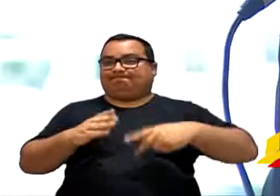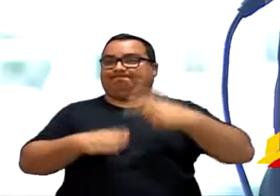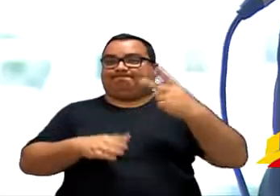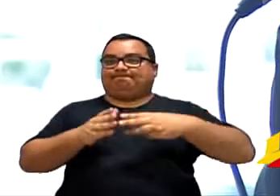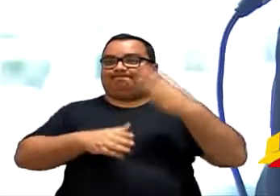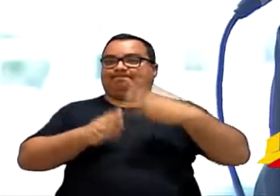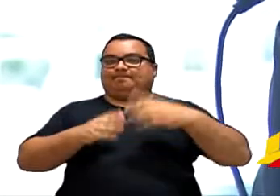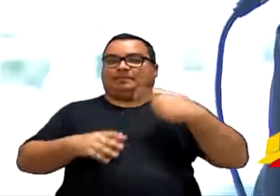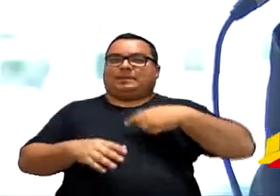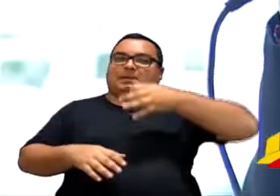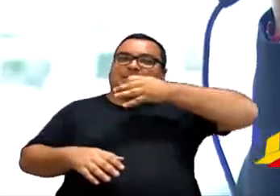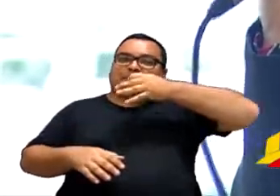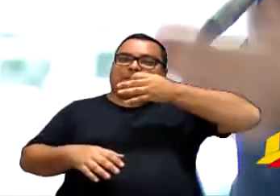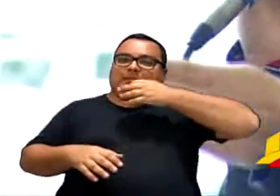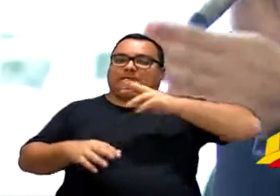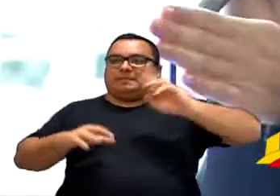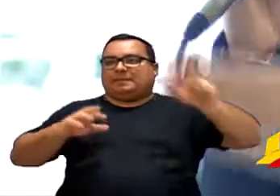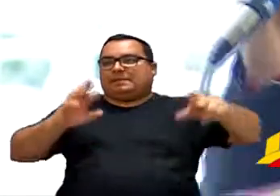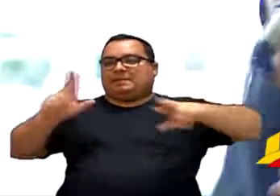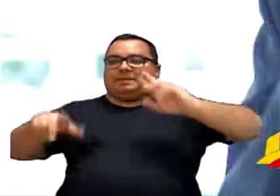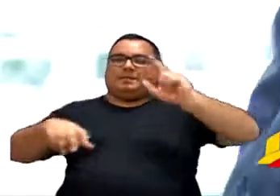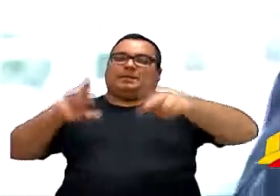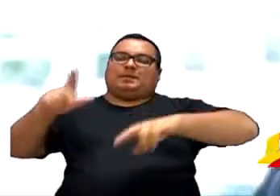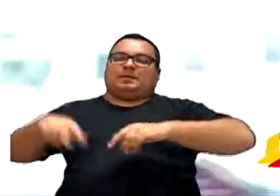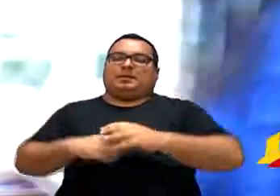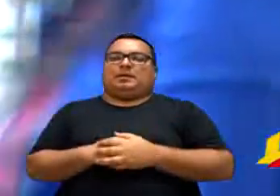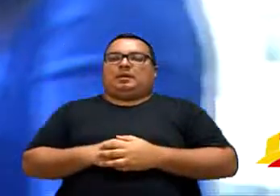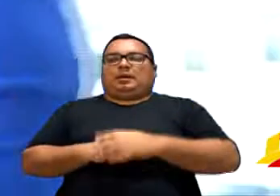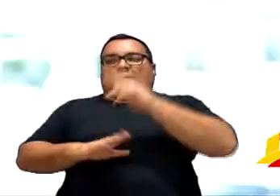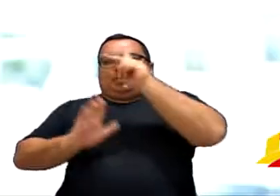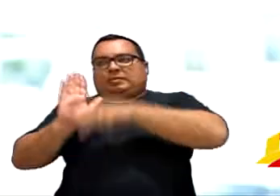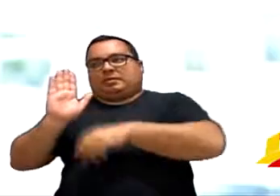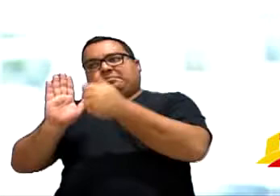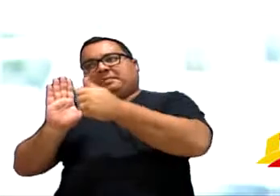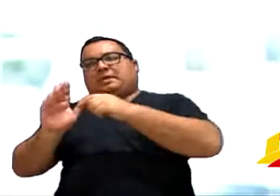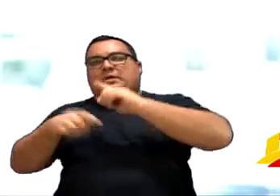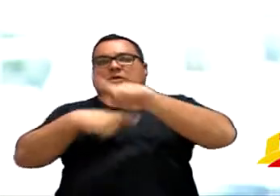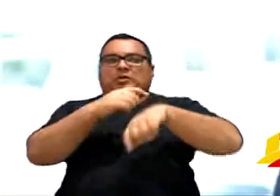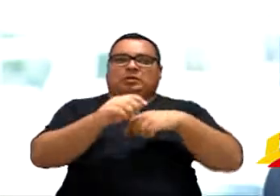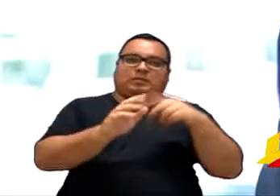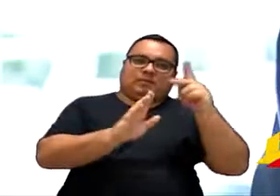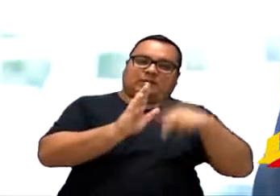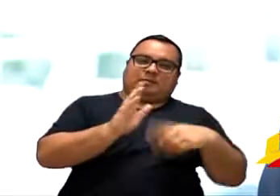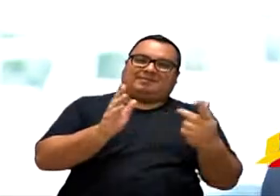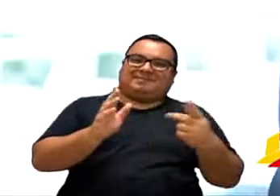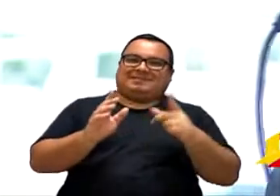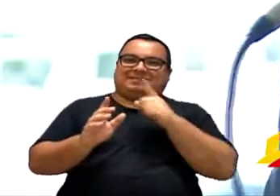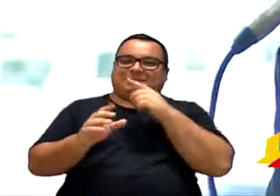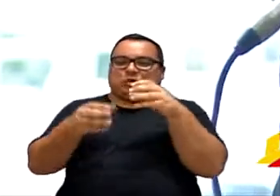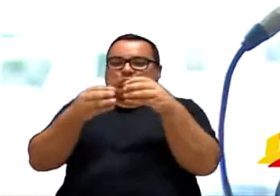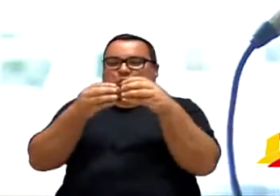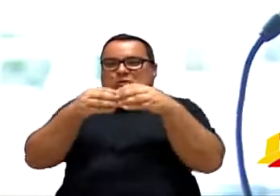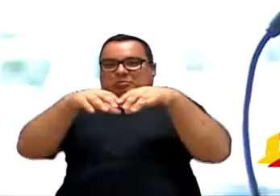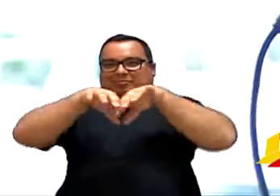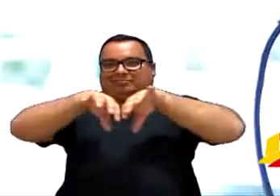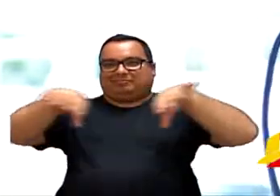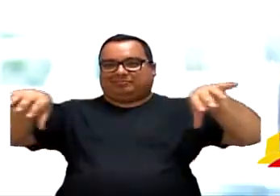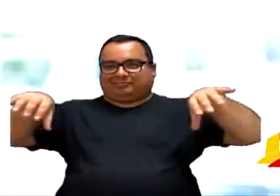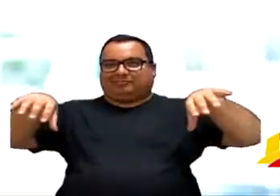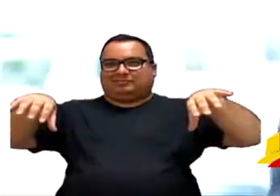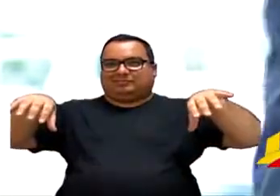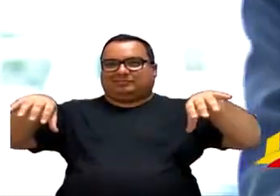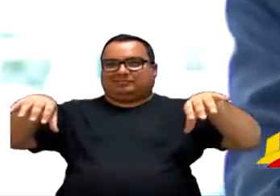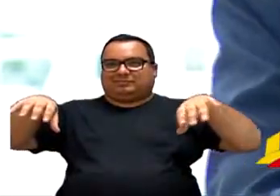diferenças de pareceres para um projeto e para outro projeto quando é da oposição tem alguns projetos que não passam